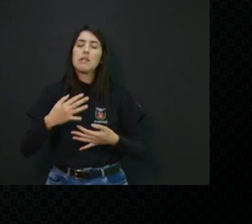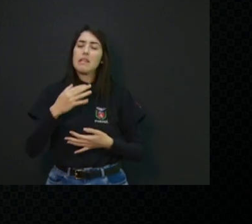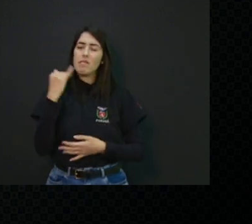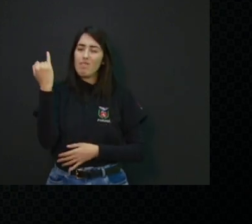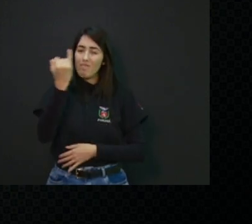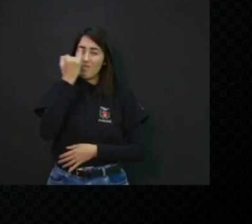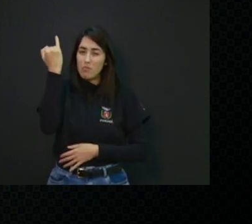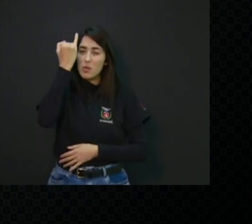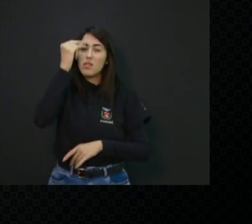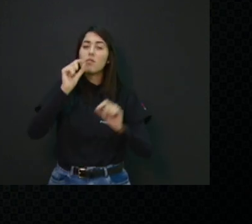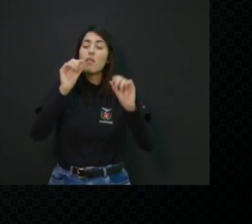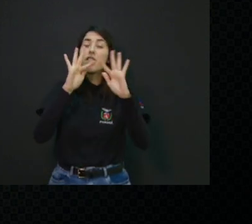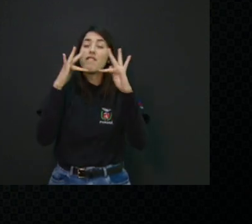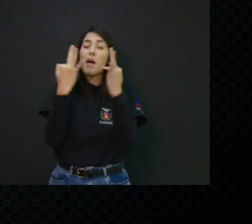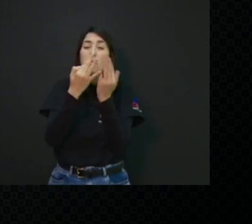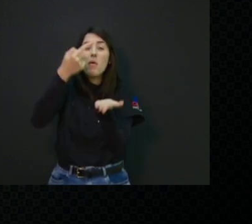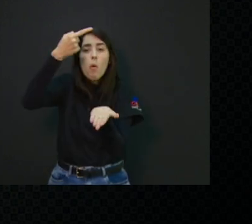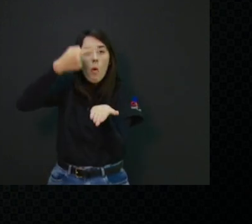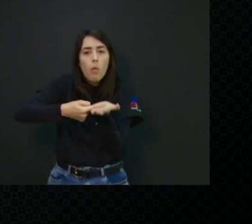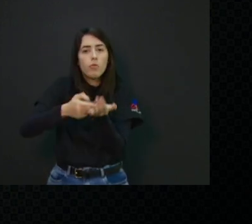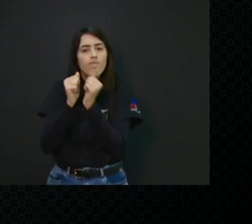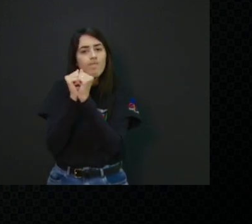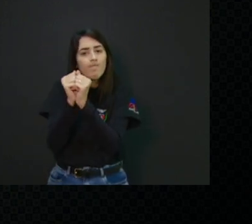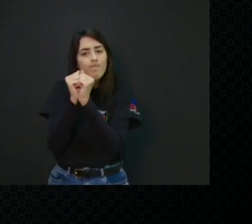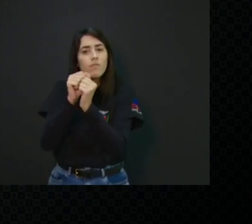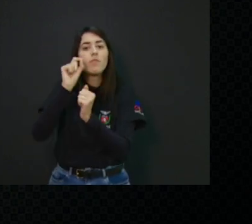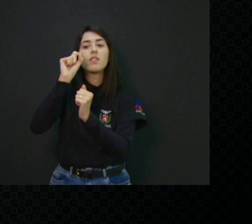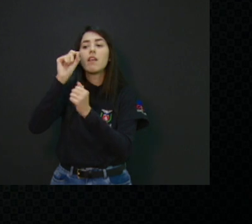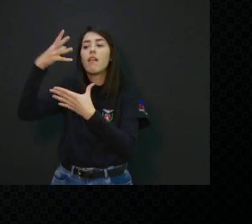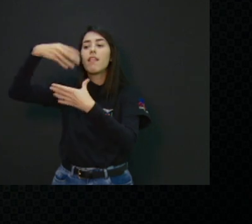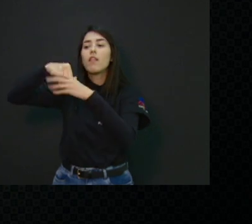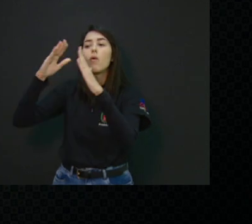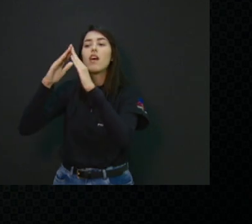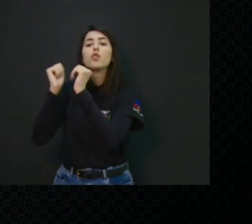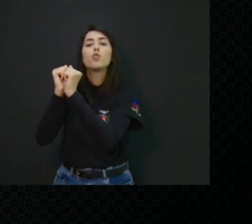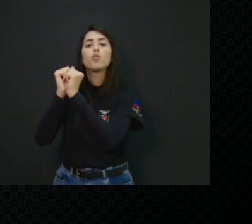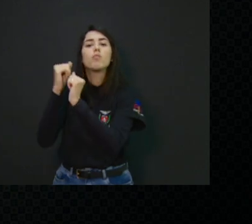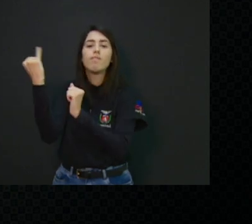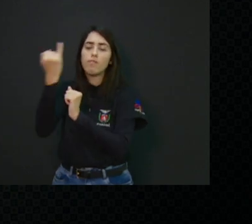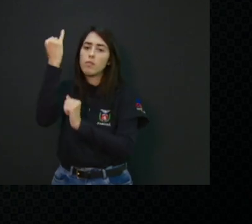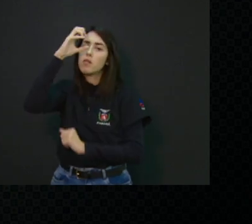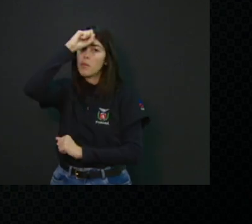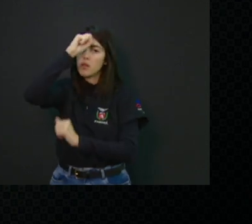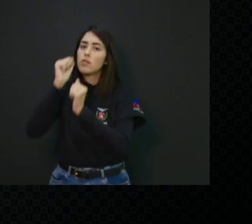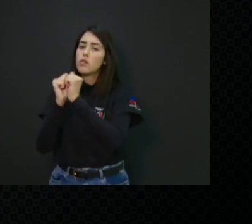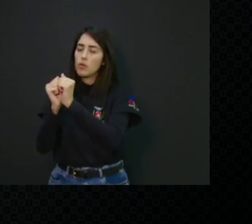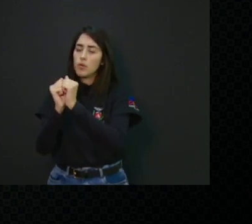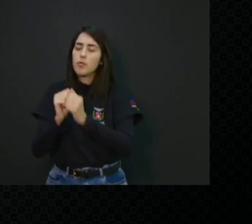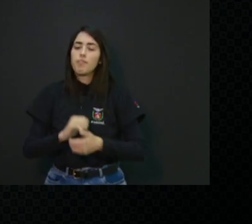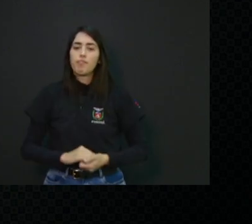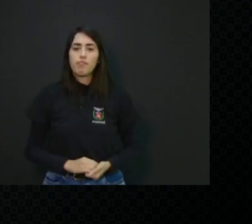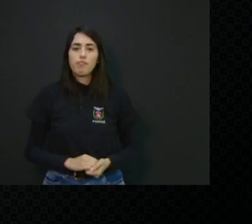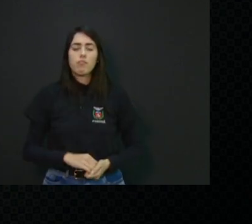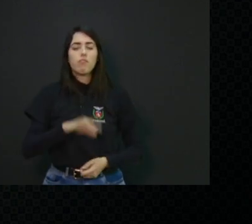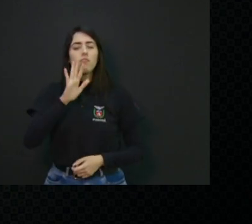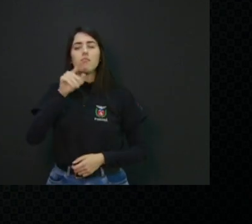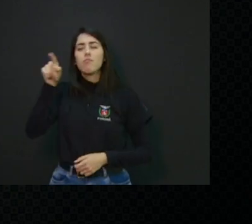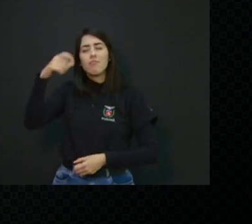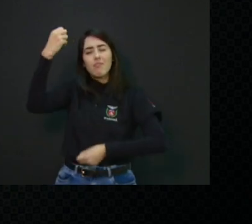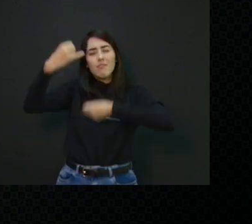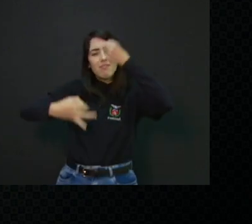comprometimento dos pais, da família, de quem mora com essa criança. E você colocou alguns mitos